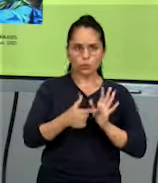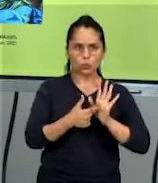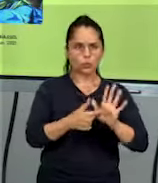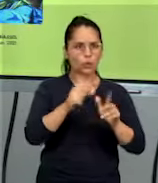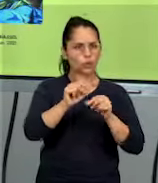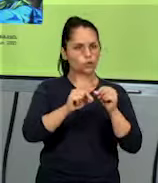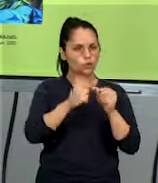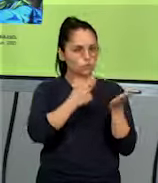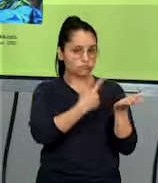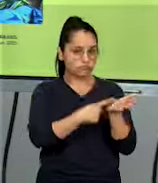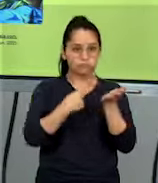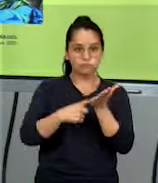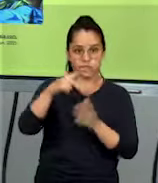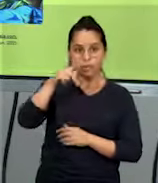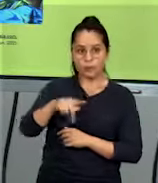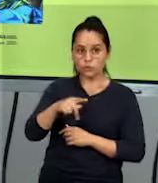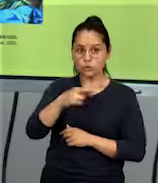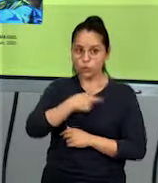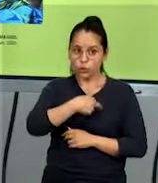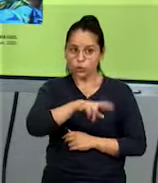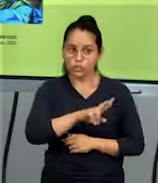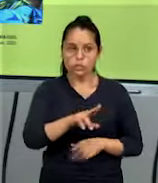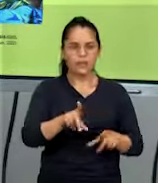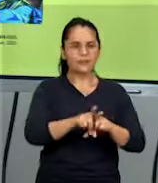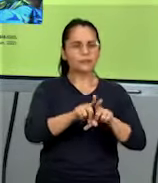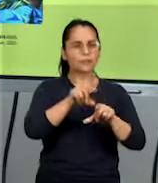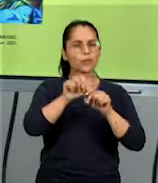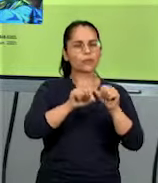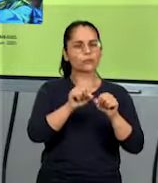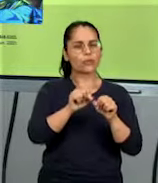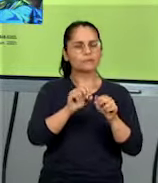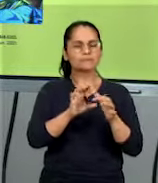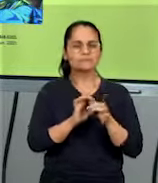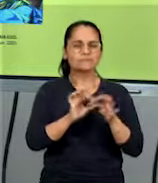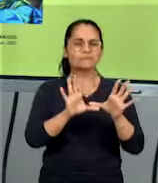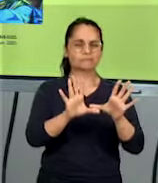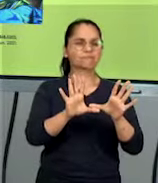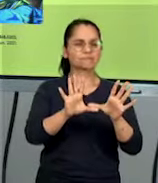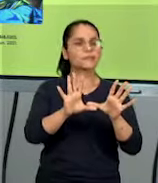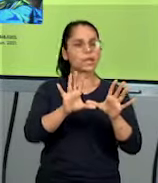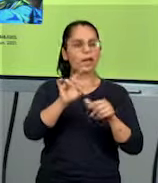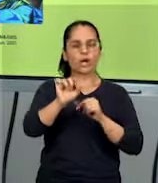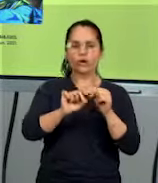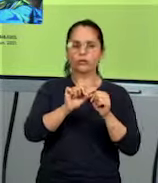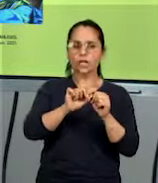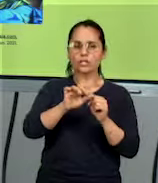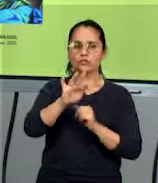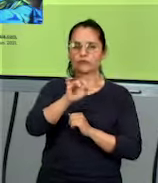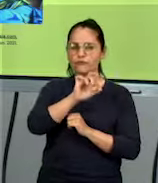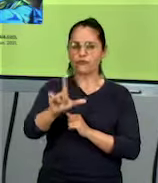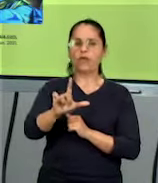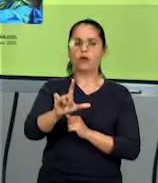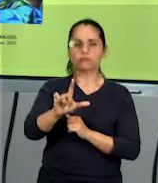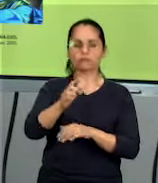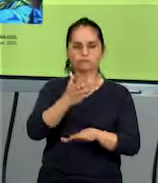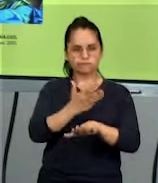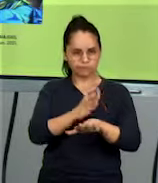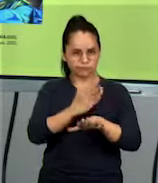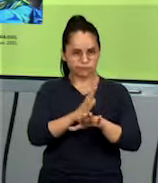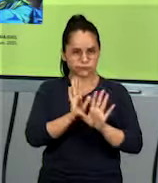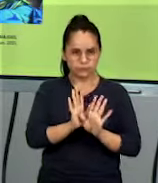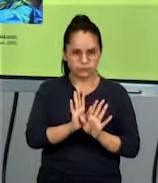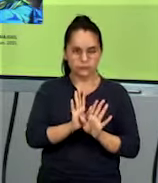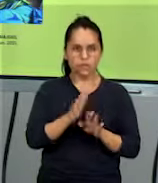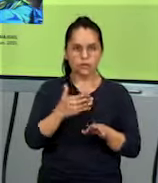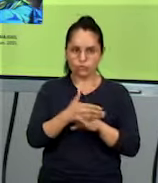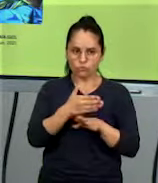o compromisso da pessoa com aquela religião e que ela está disposta a ser um fiel praticante. Mas você tem